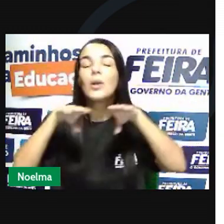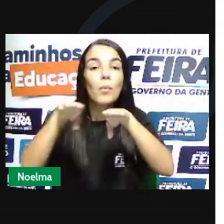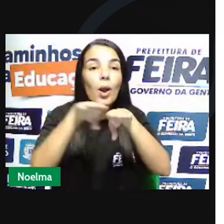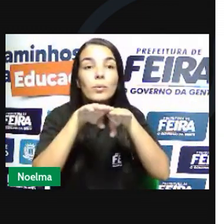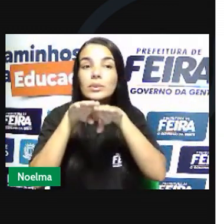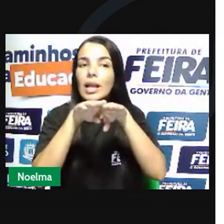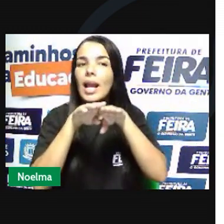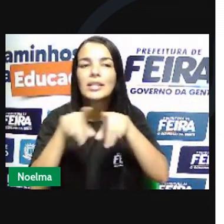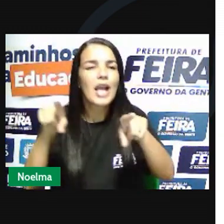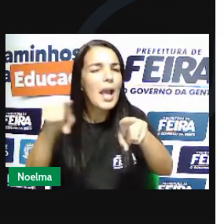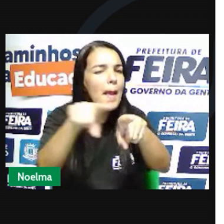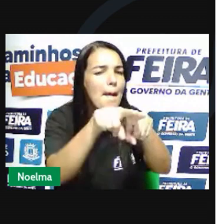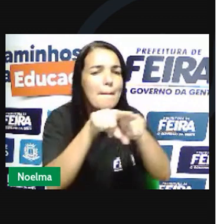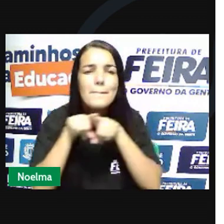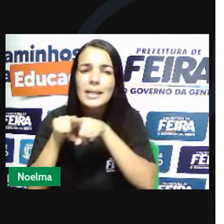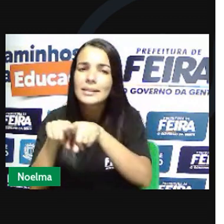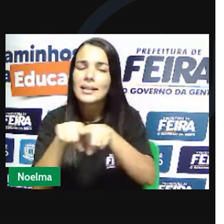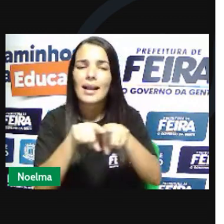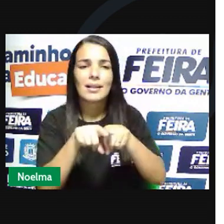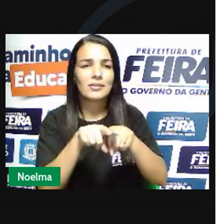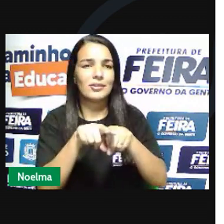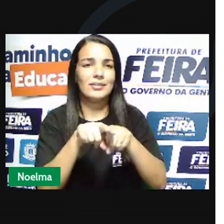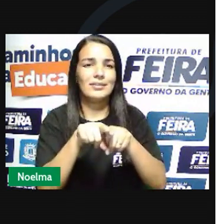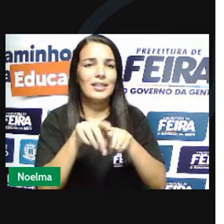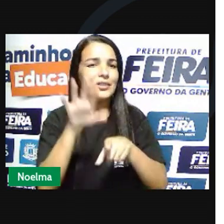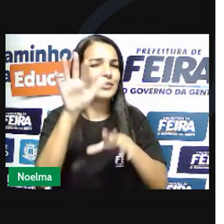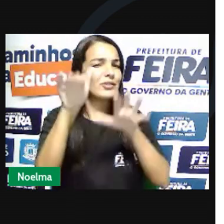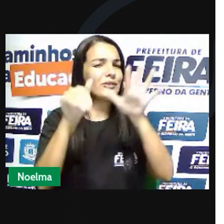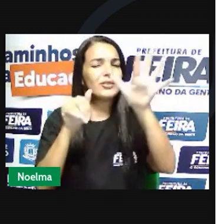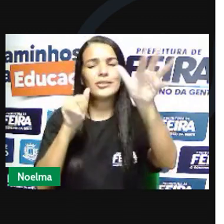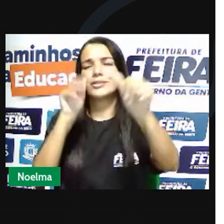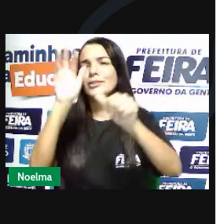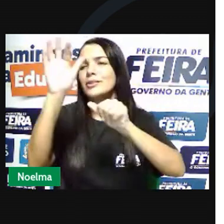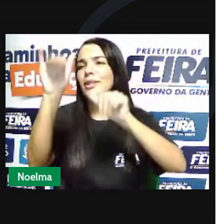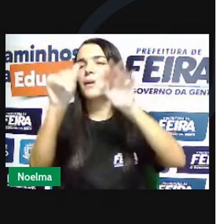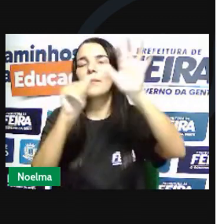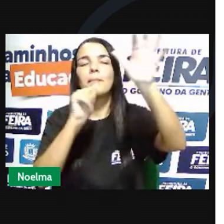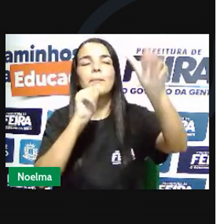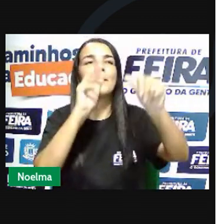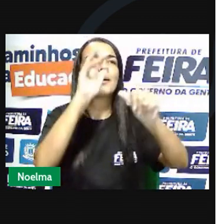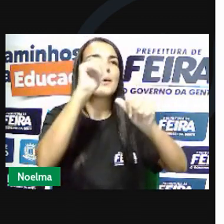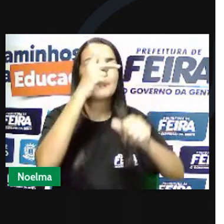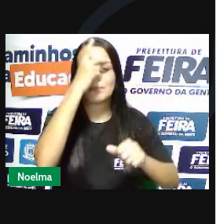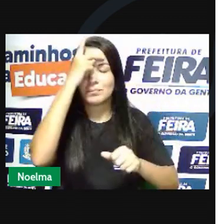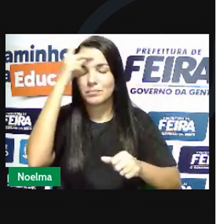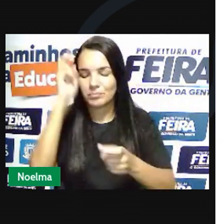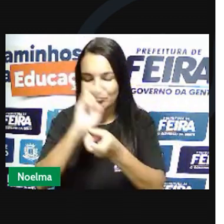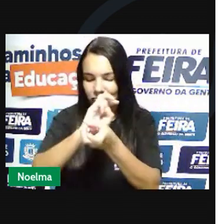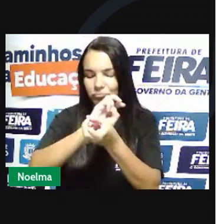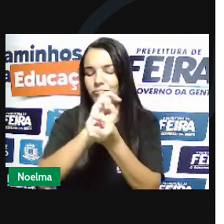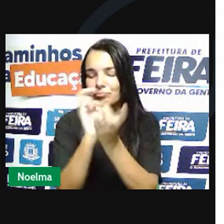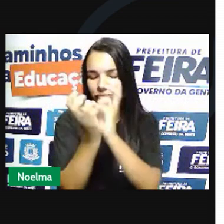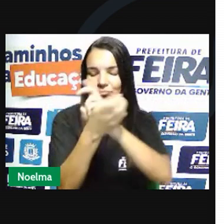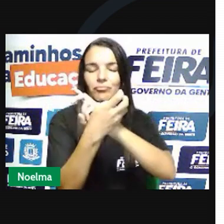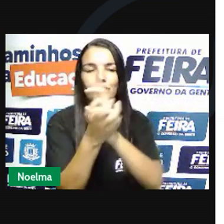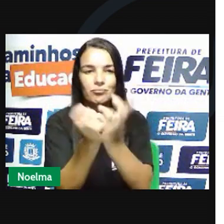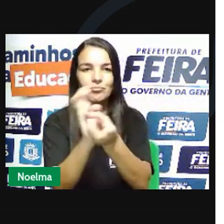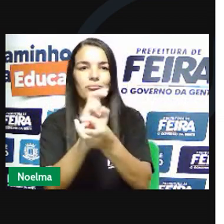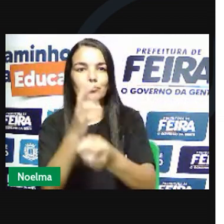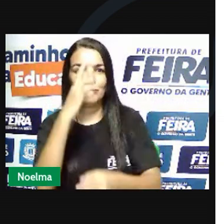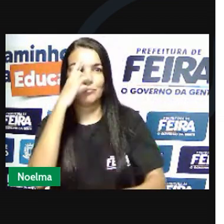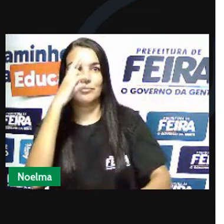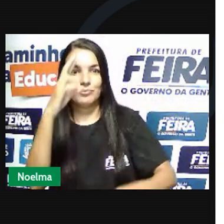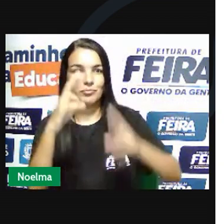e fraternidade. Já mandei chamar, ô Lucas Anta pra jogar. Já mandei